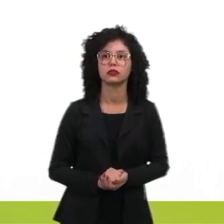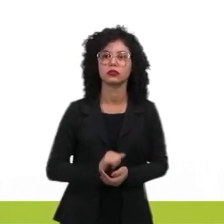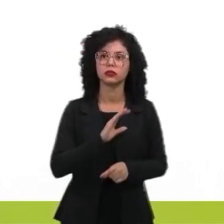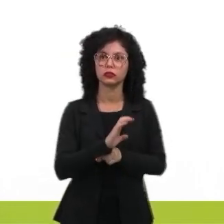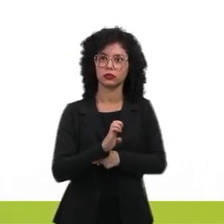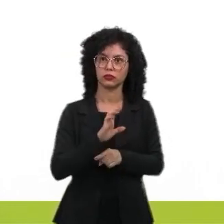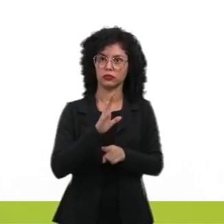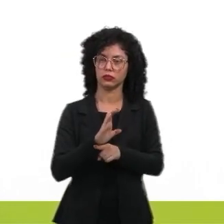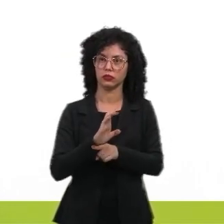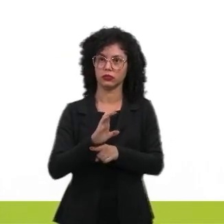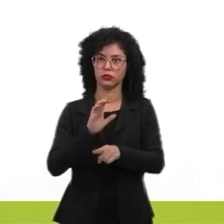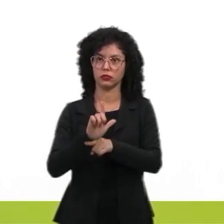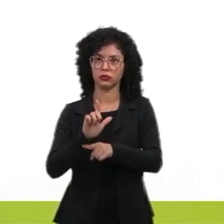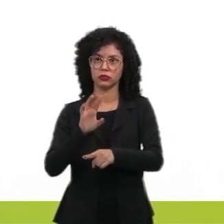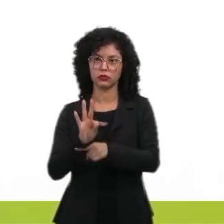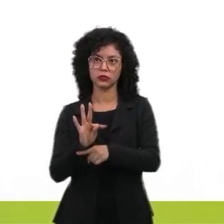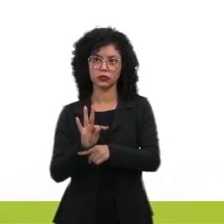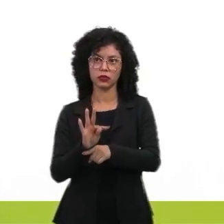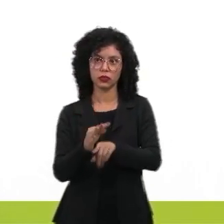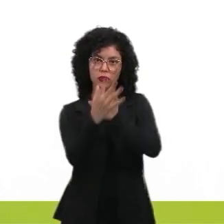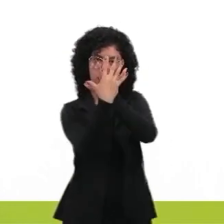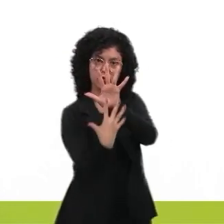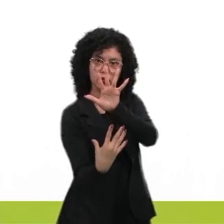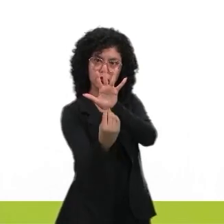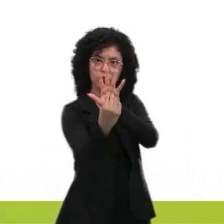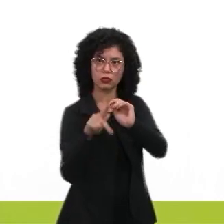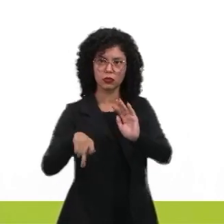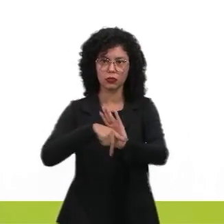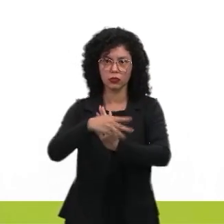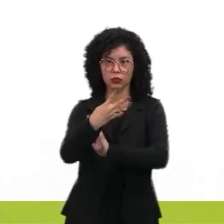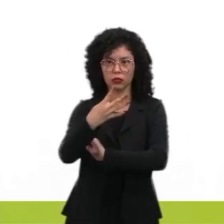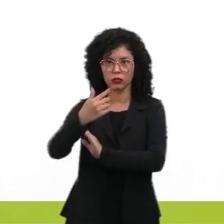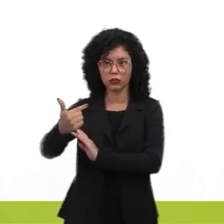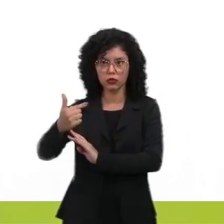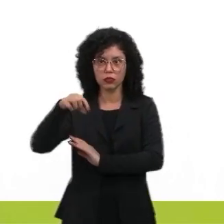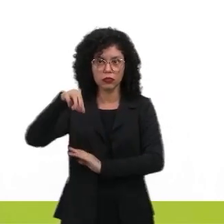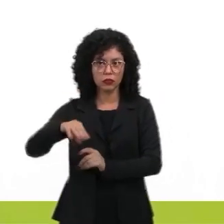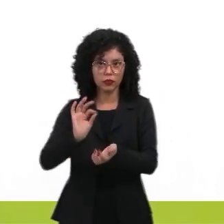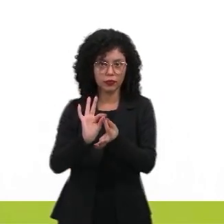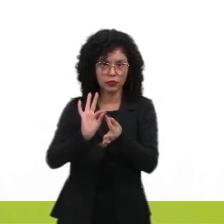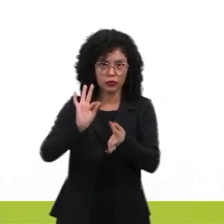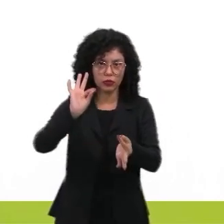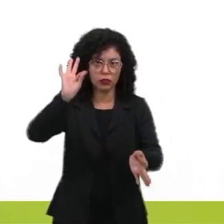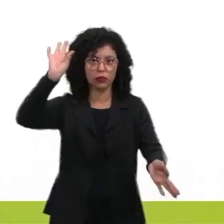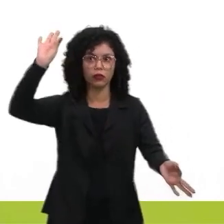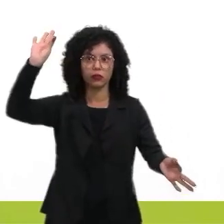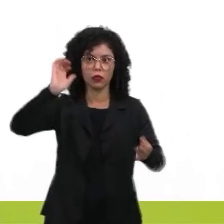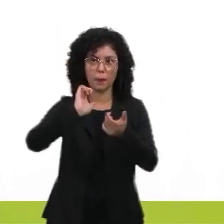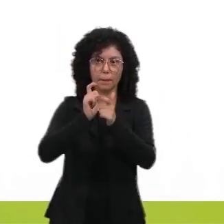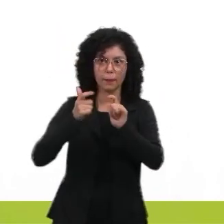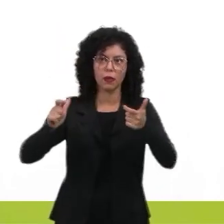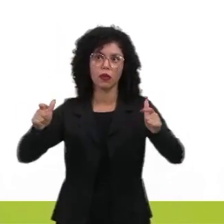E terá um espelho primário de 42 metros de diâmetro.